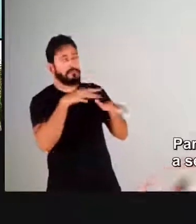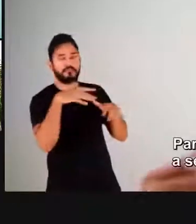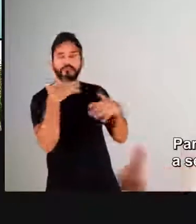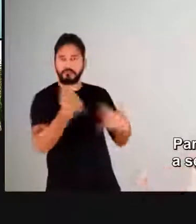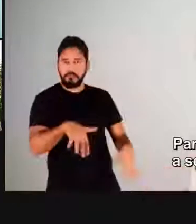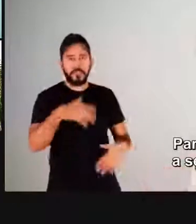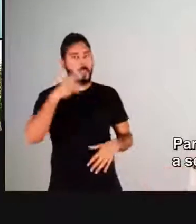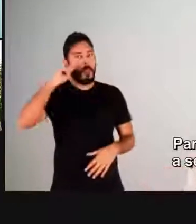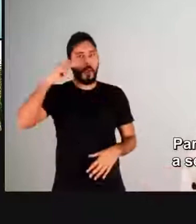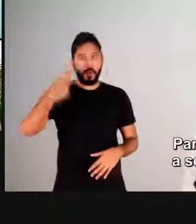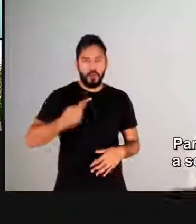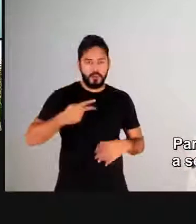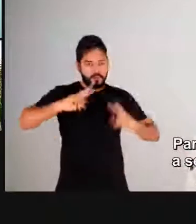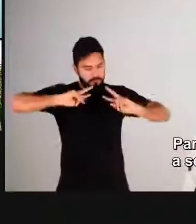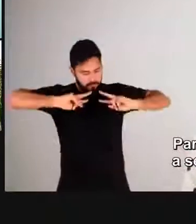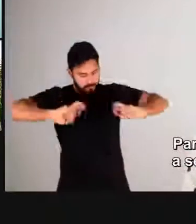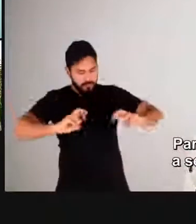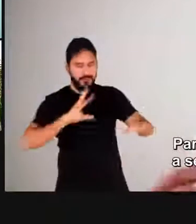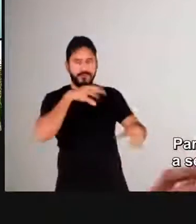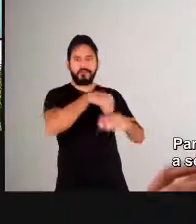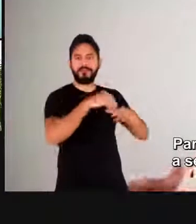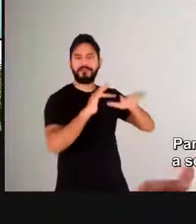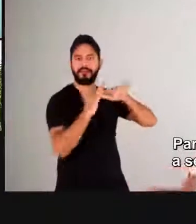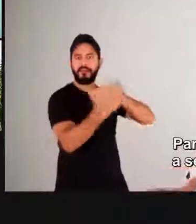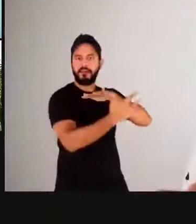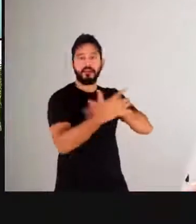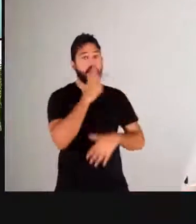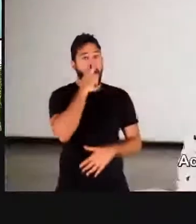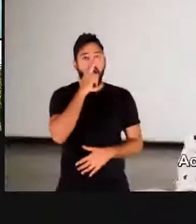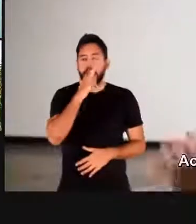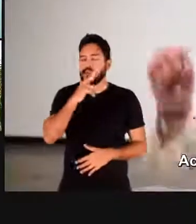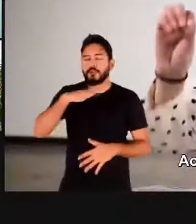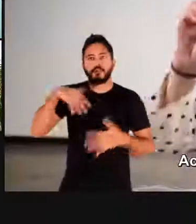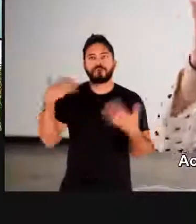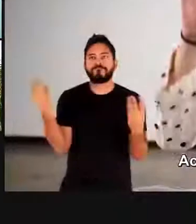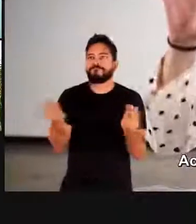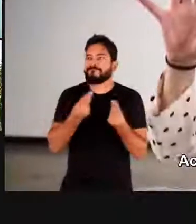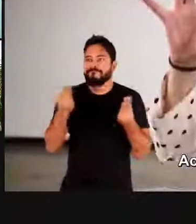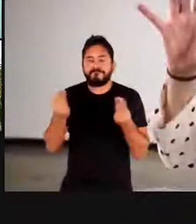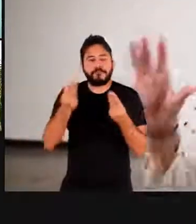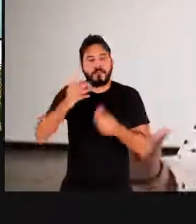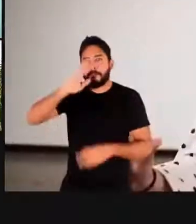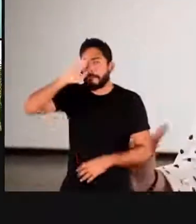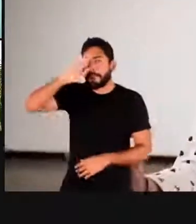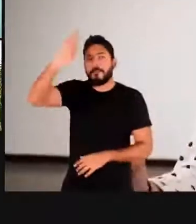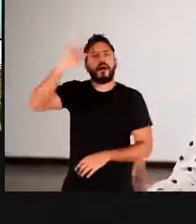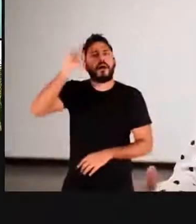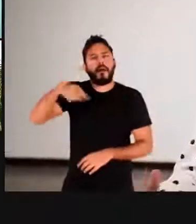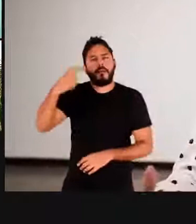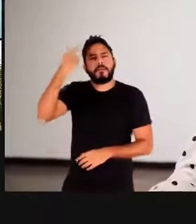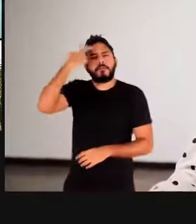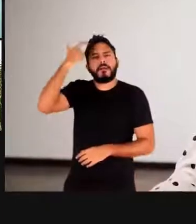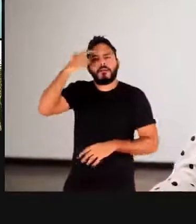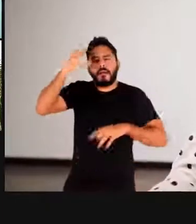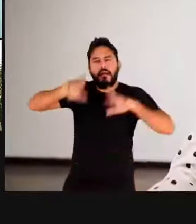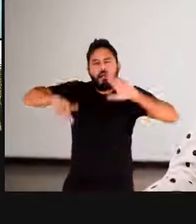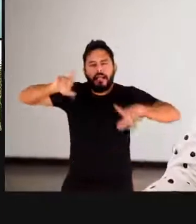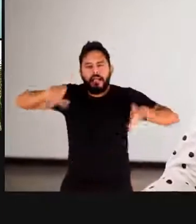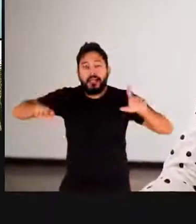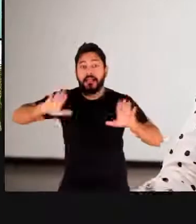pessoas começarem a se reconhecer nas redes, né? Eu acho que o grande tchan, assim, é a gente pensar